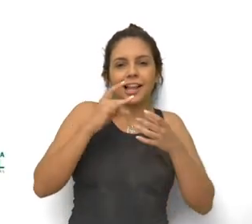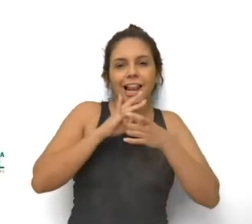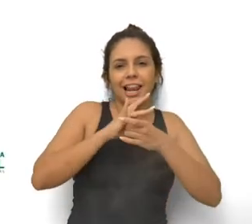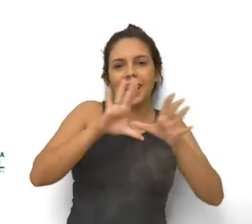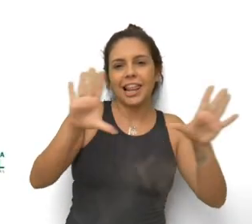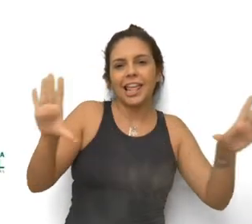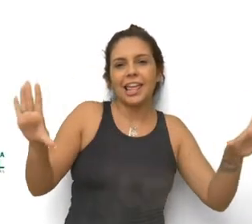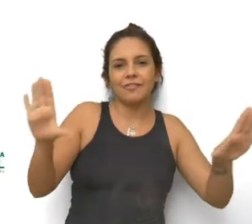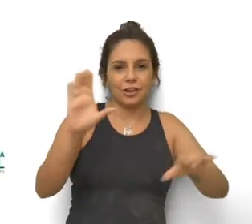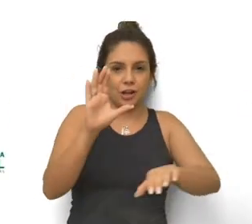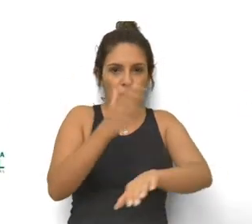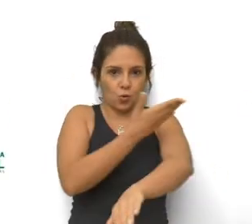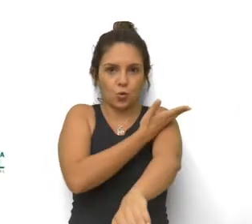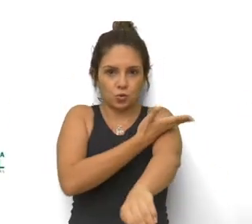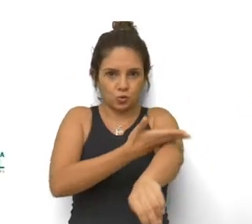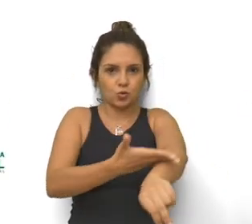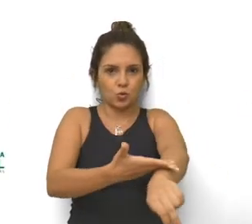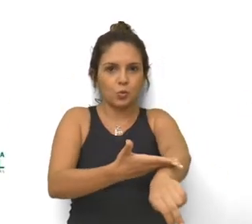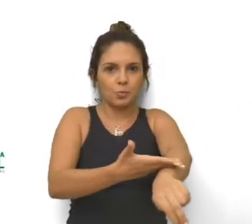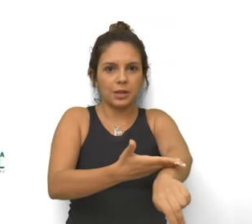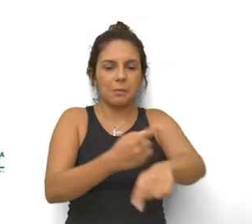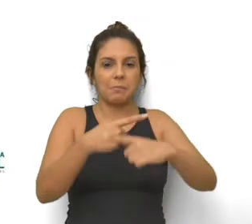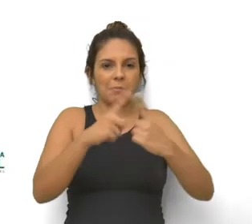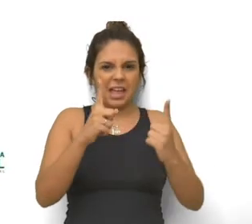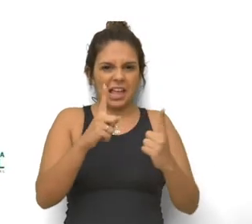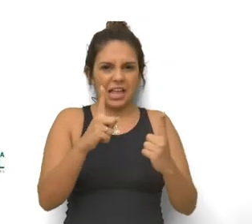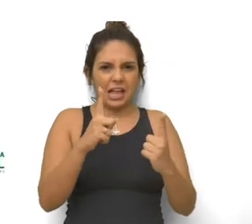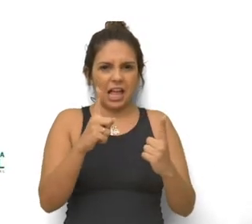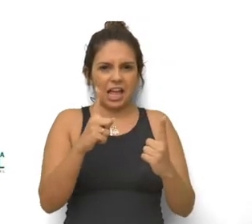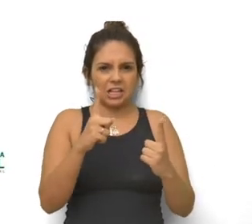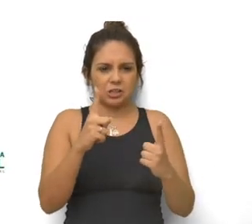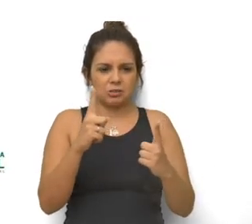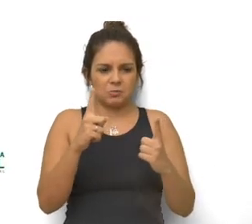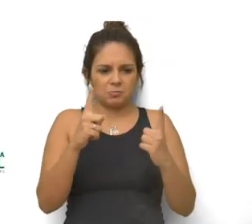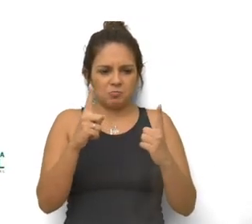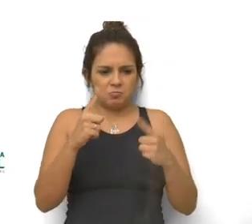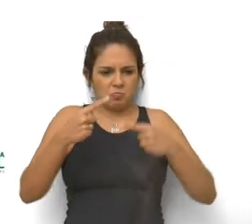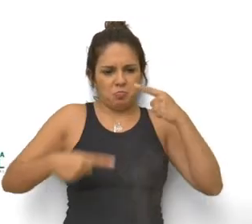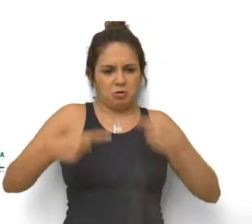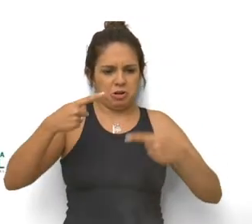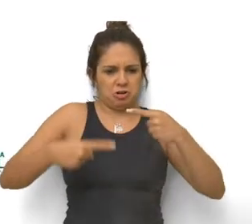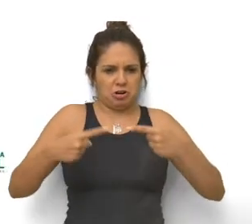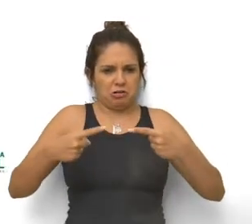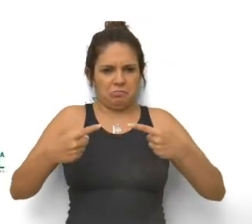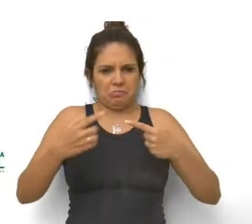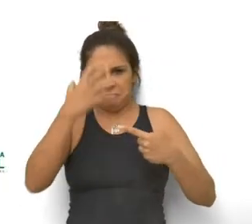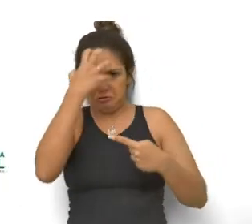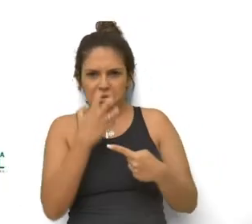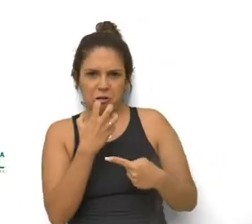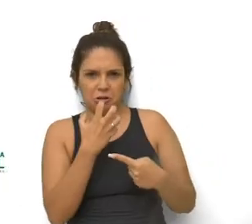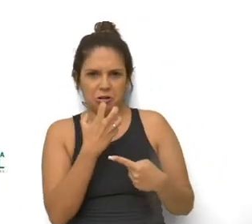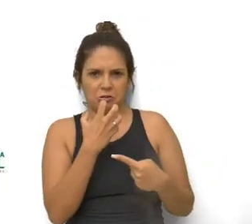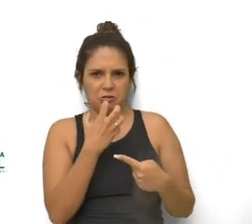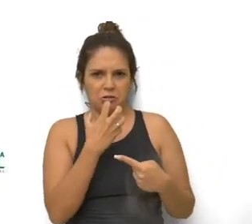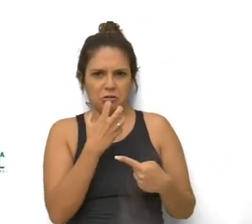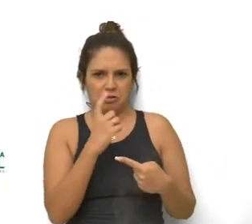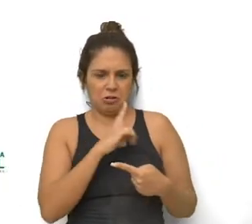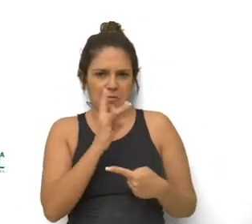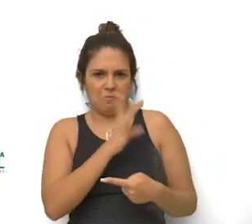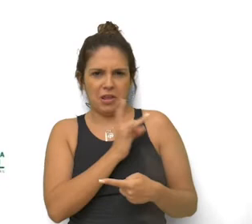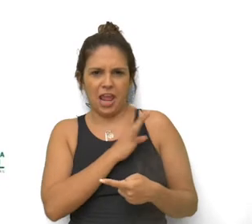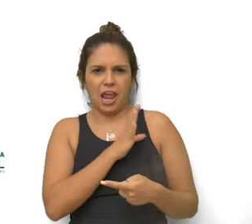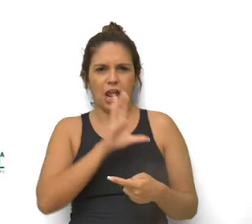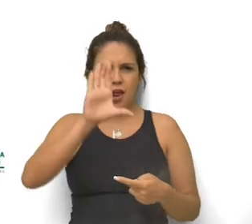de costumes e muito conservadores politicamente, né? Eles achavam, tinham aquele medo